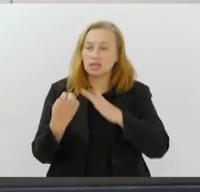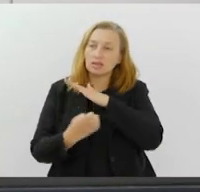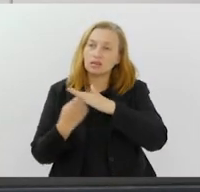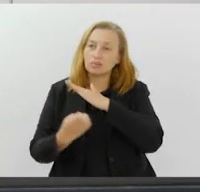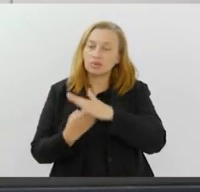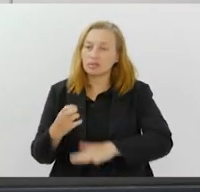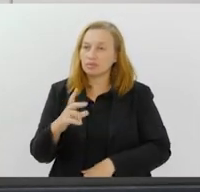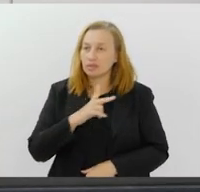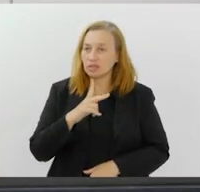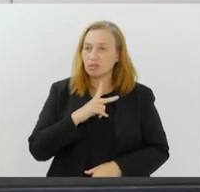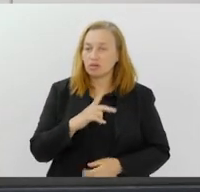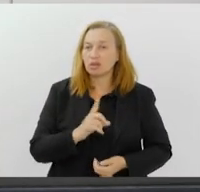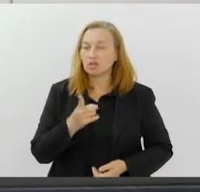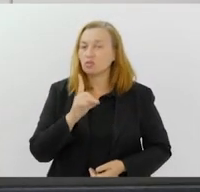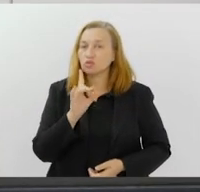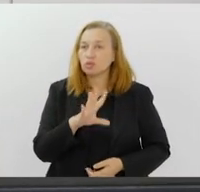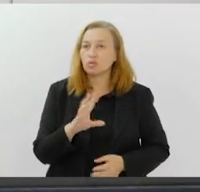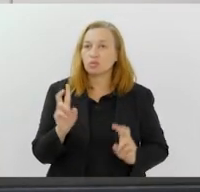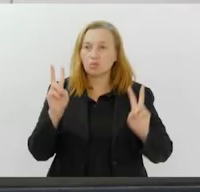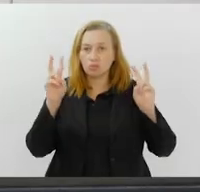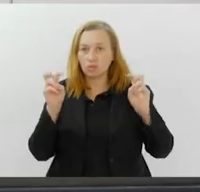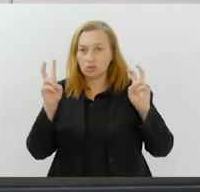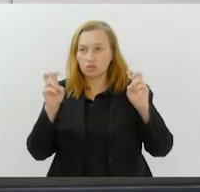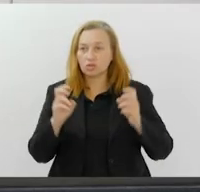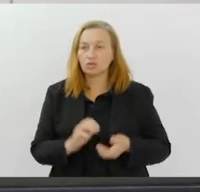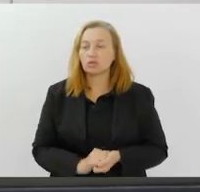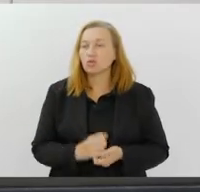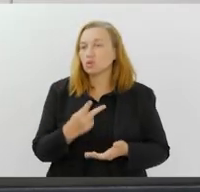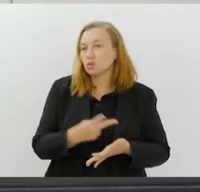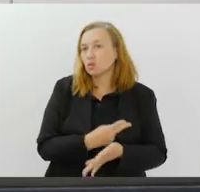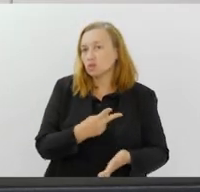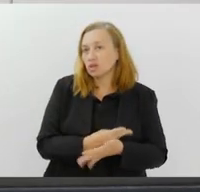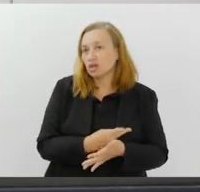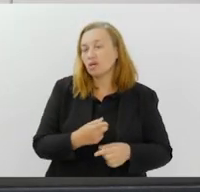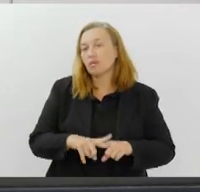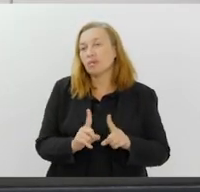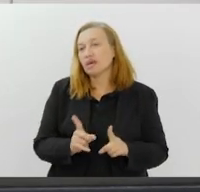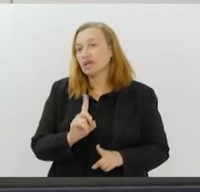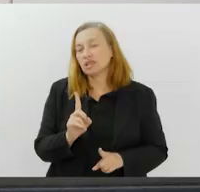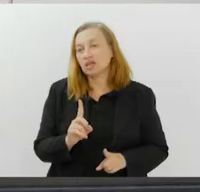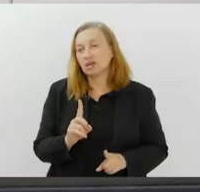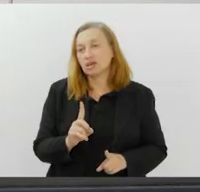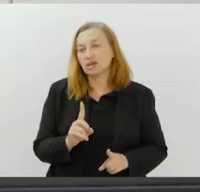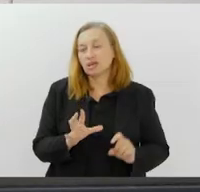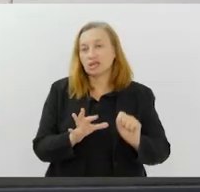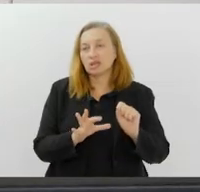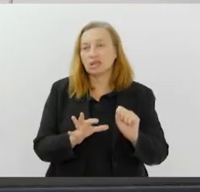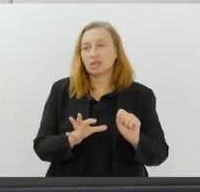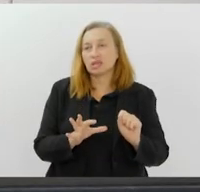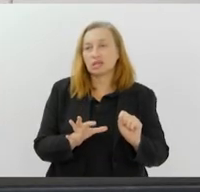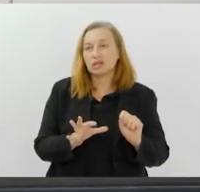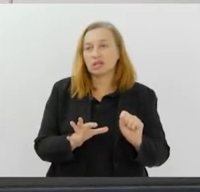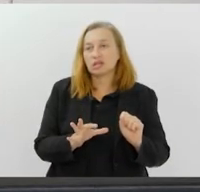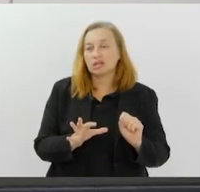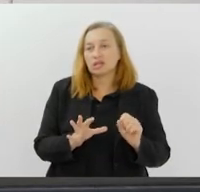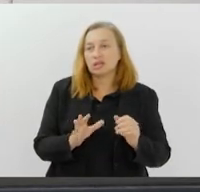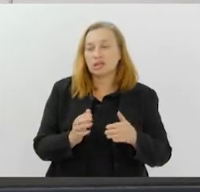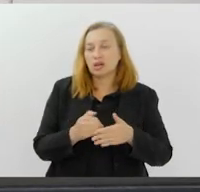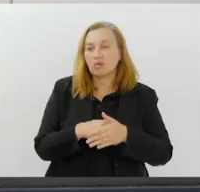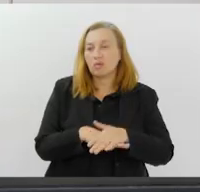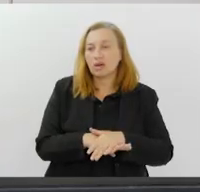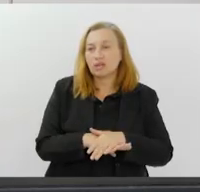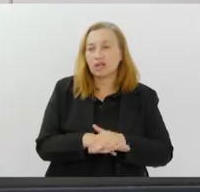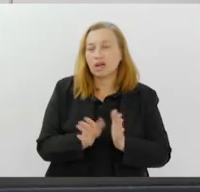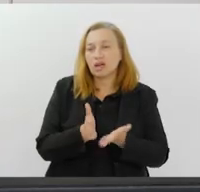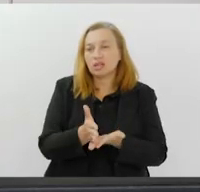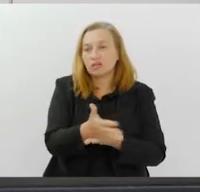estádios não só a questão eh dos erros mas a não apropriação privada desses dados aí volta aquela questão